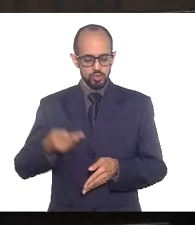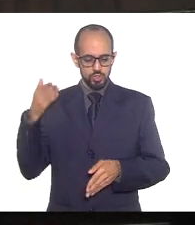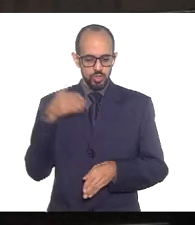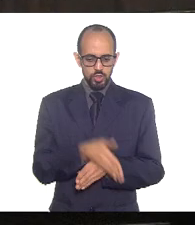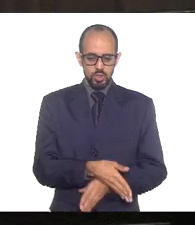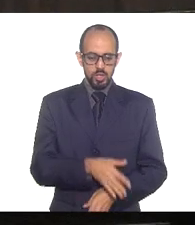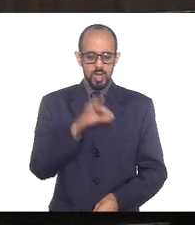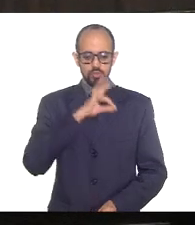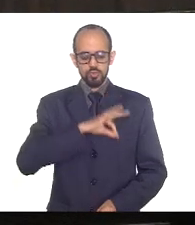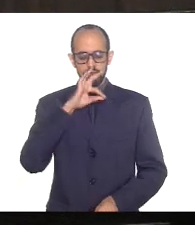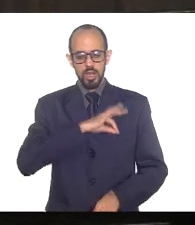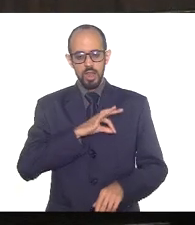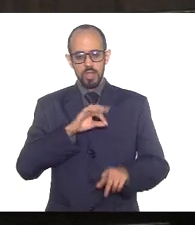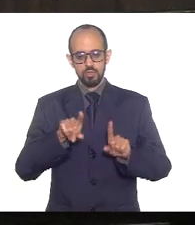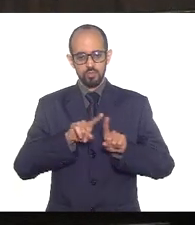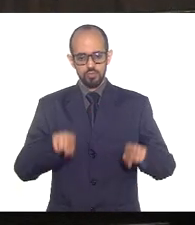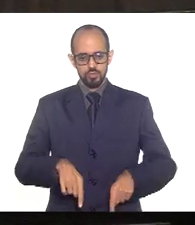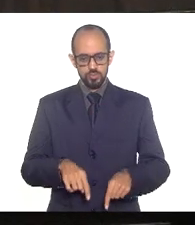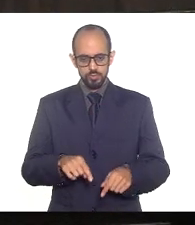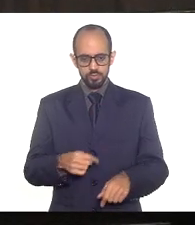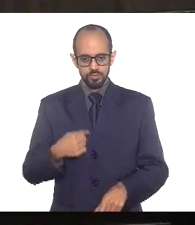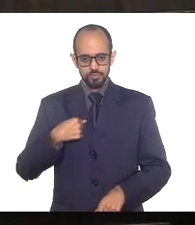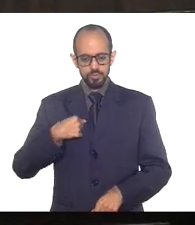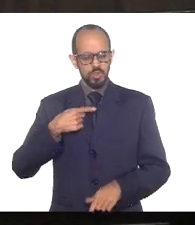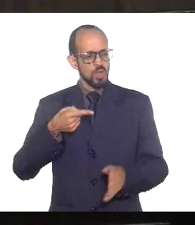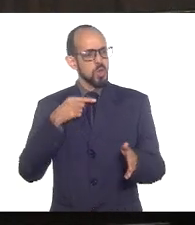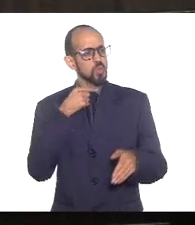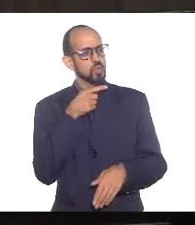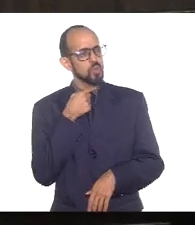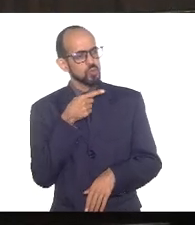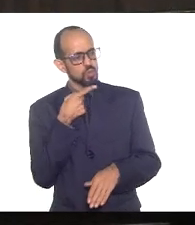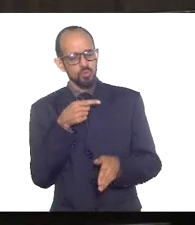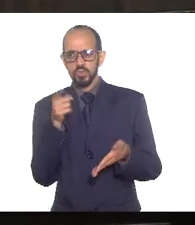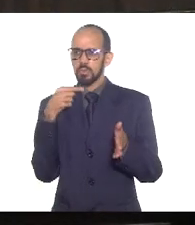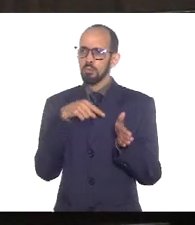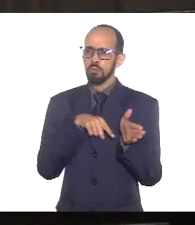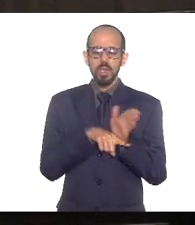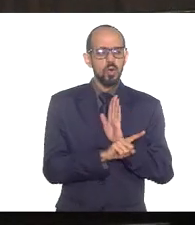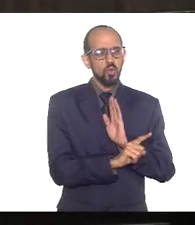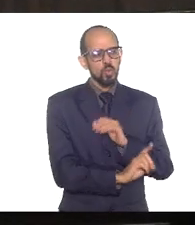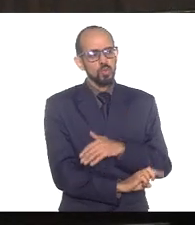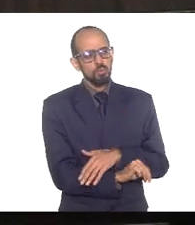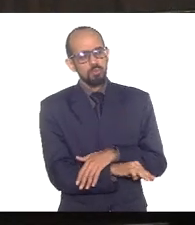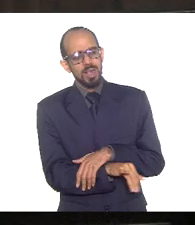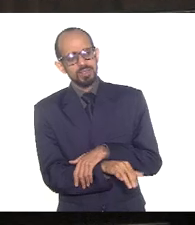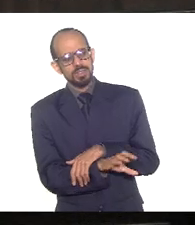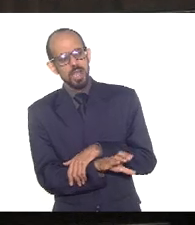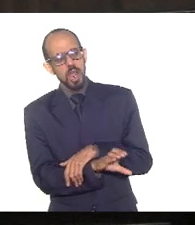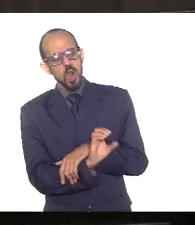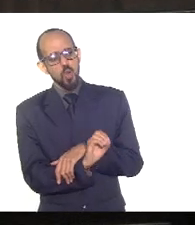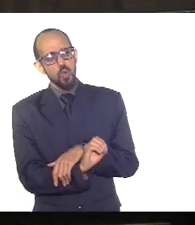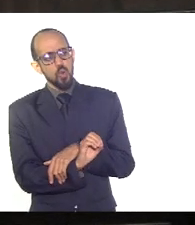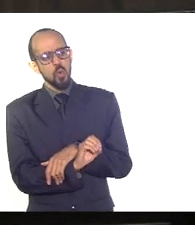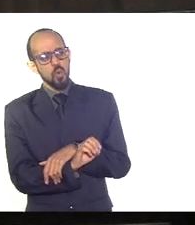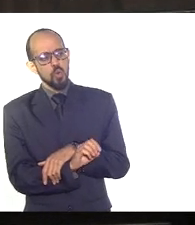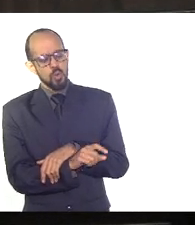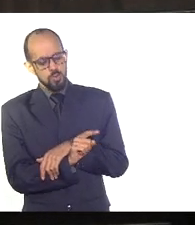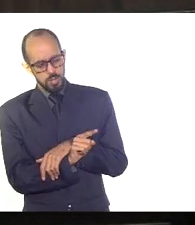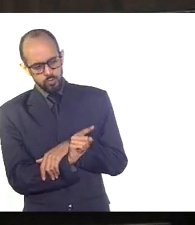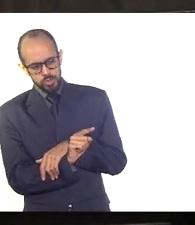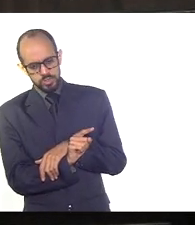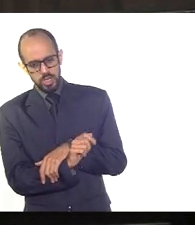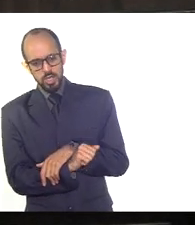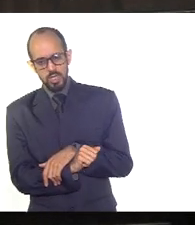bolso dos Trabalhadores e eu pergunto Deputado Marcelo do seu dinheiro que eu sempre muito cética